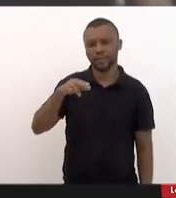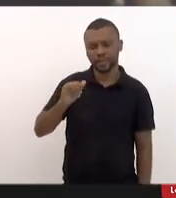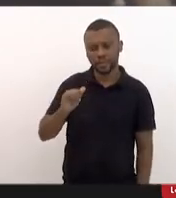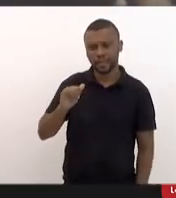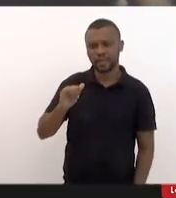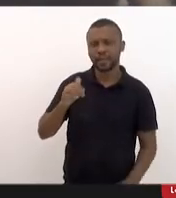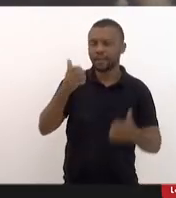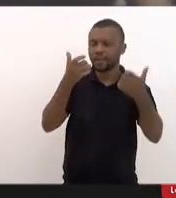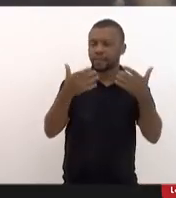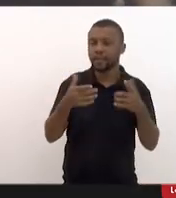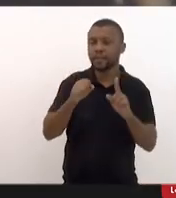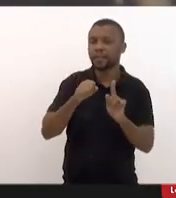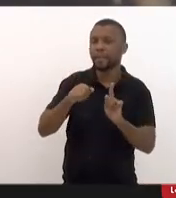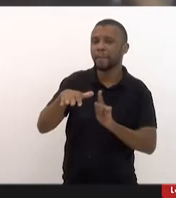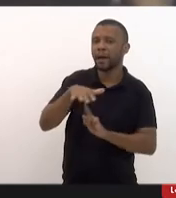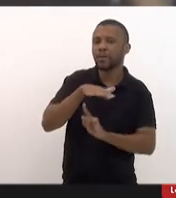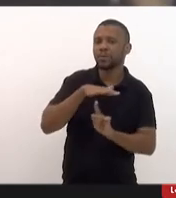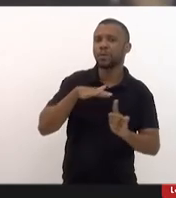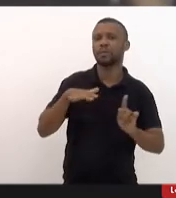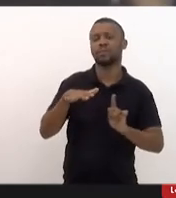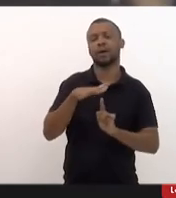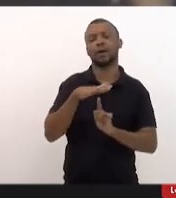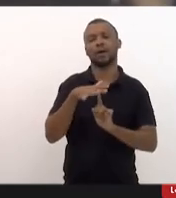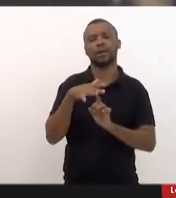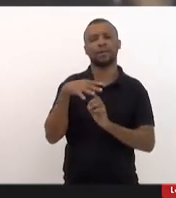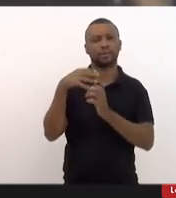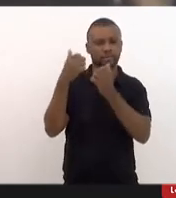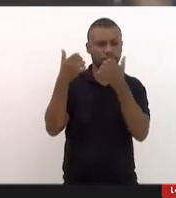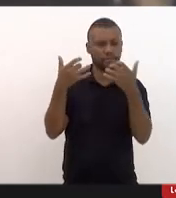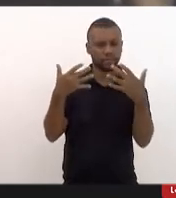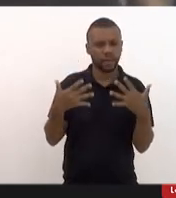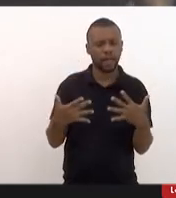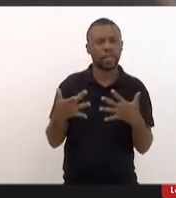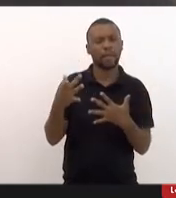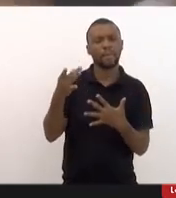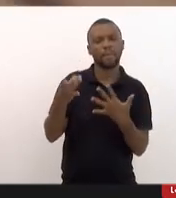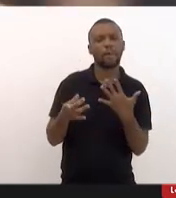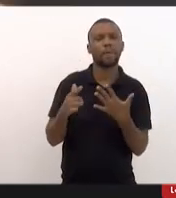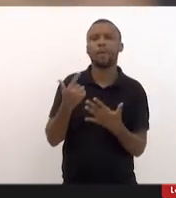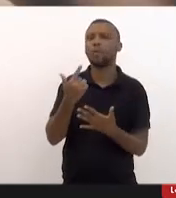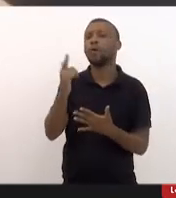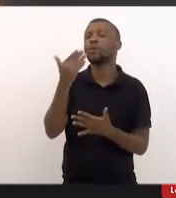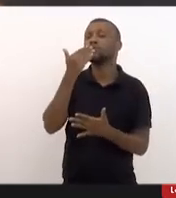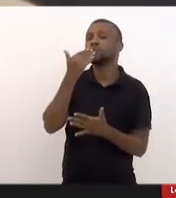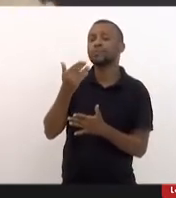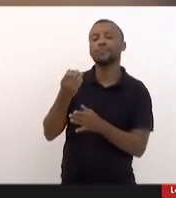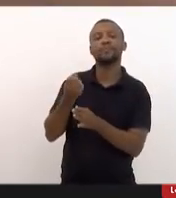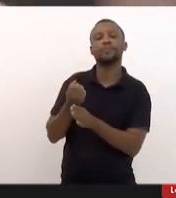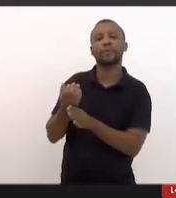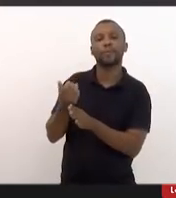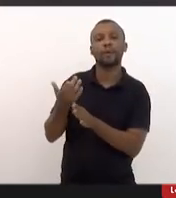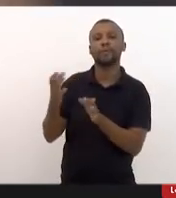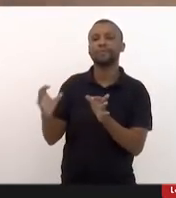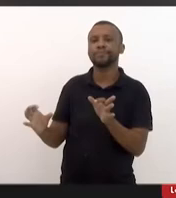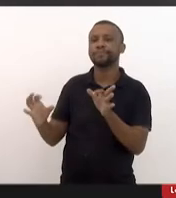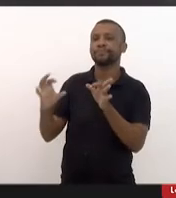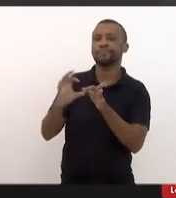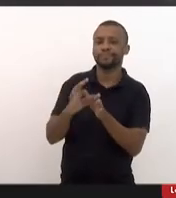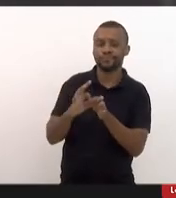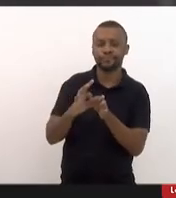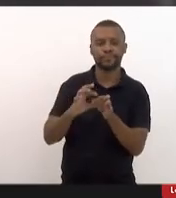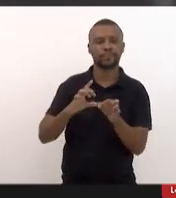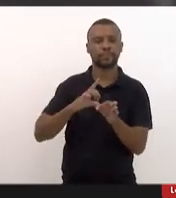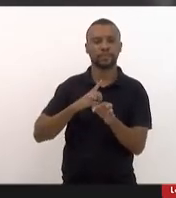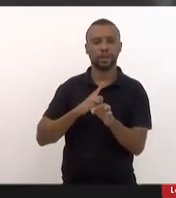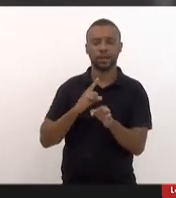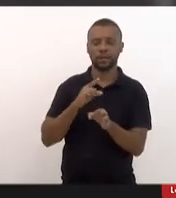Baía de Guanabara, como também uma possibilidade de uma intermodalidade, de ligações né, dentro, usando a própria Baía